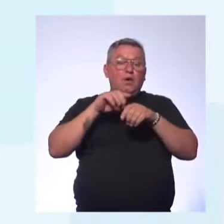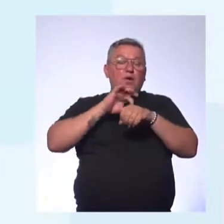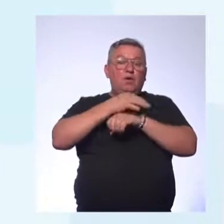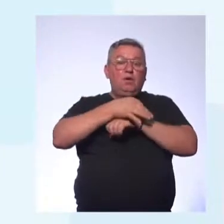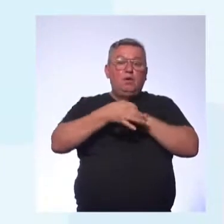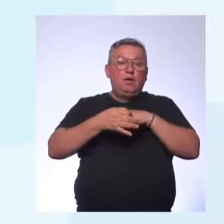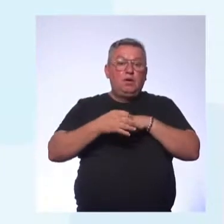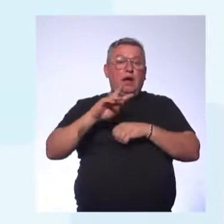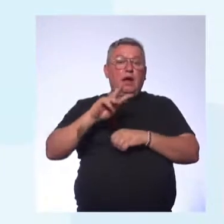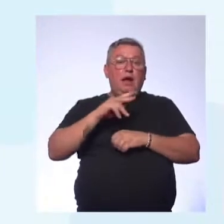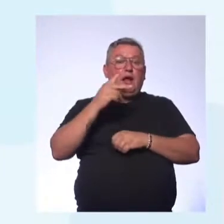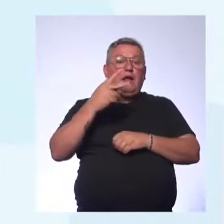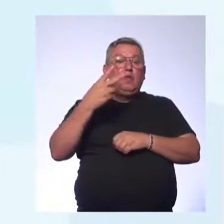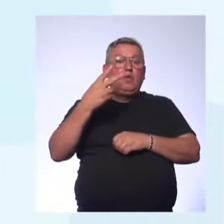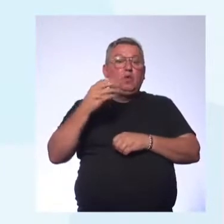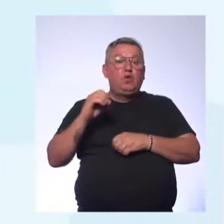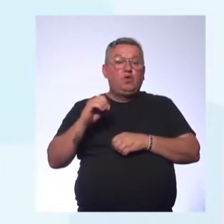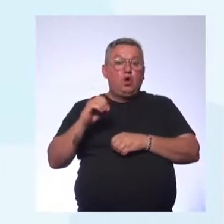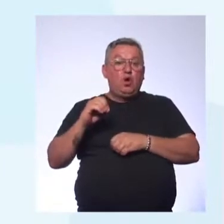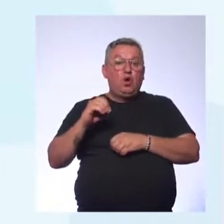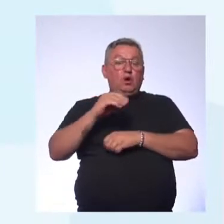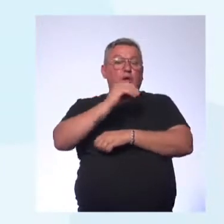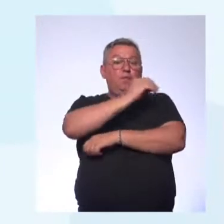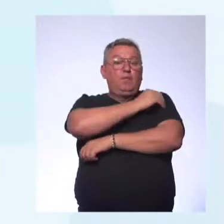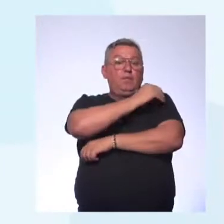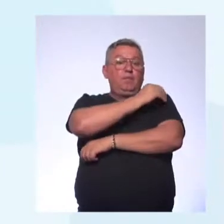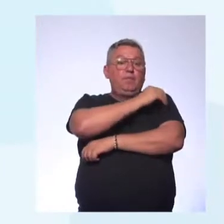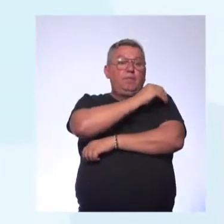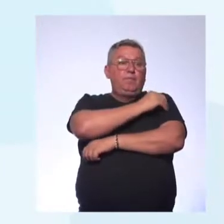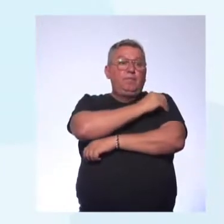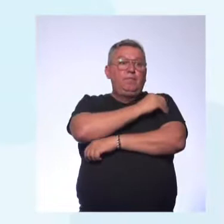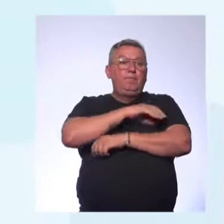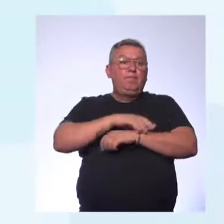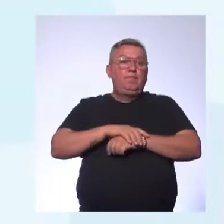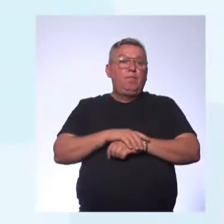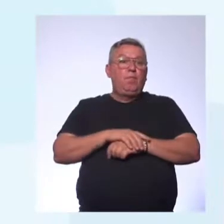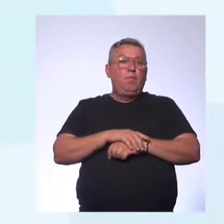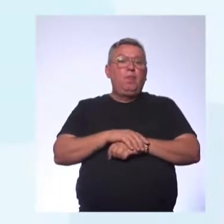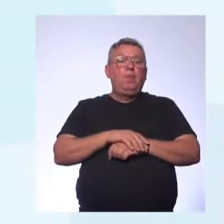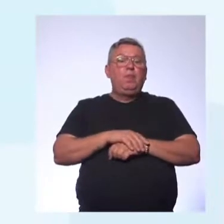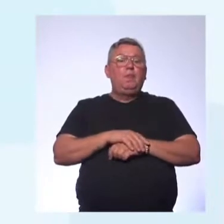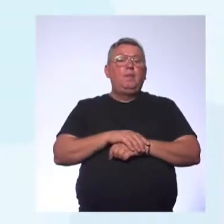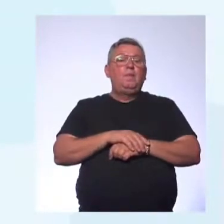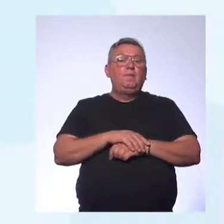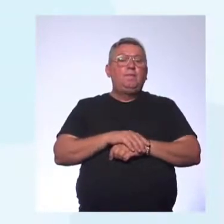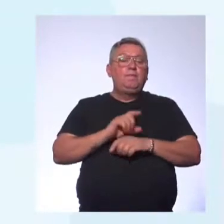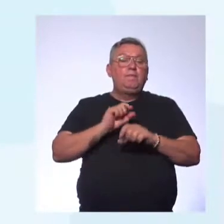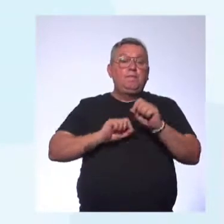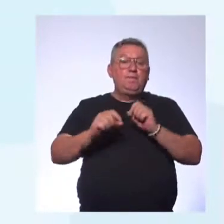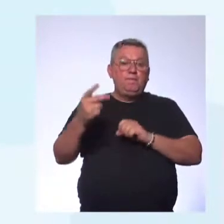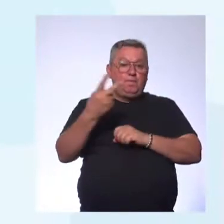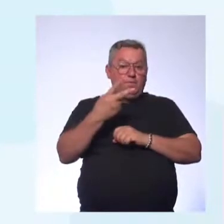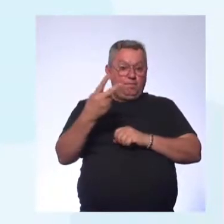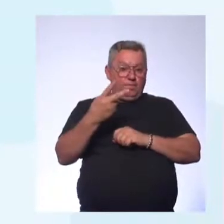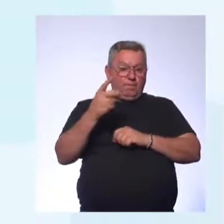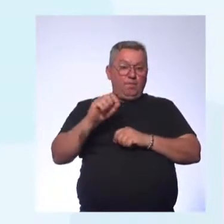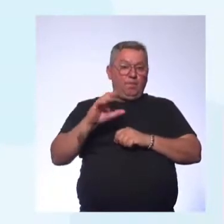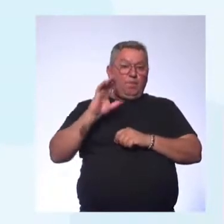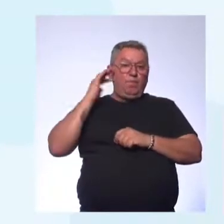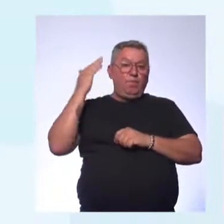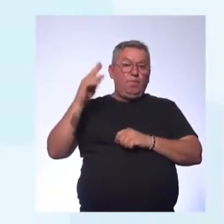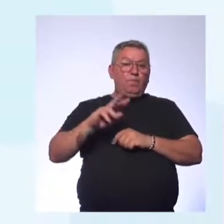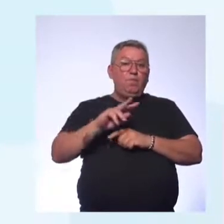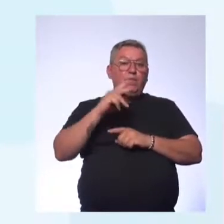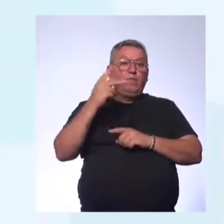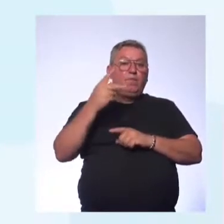h2oh e entre moléculas de álcool etílico C2 h-6 o Em ambos os casos o